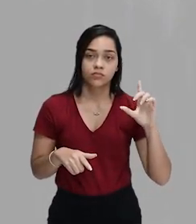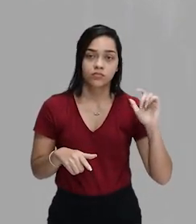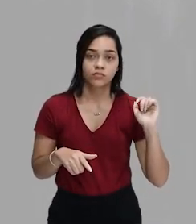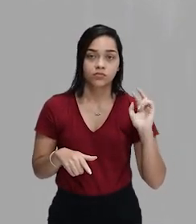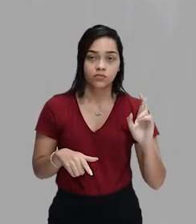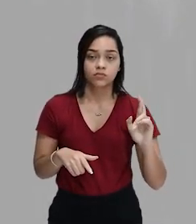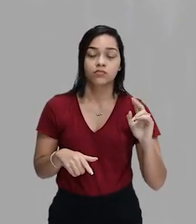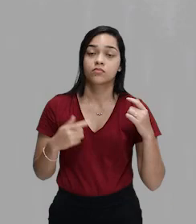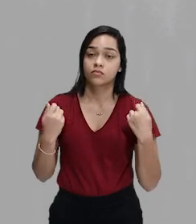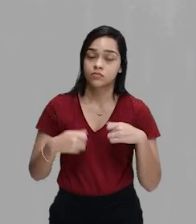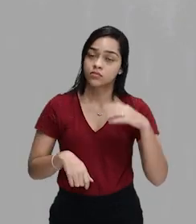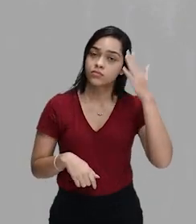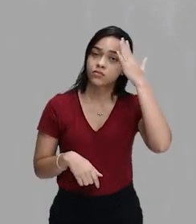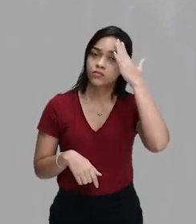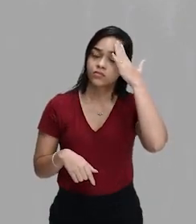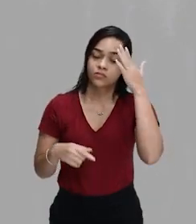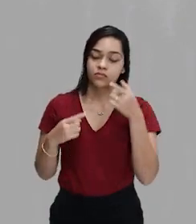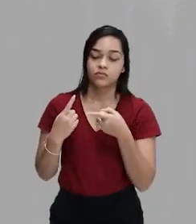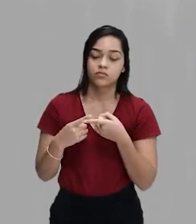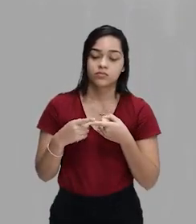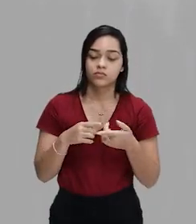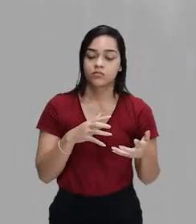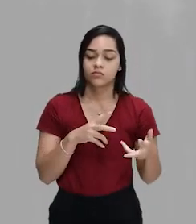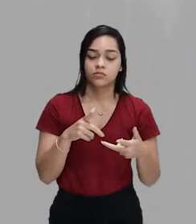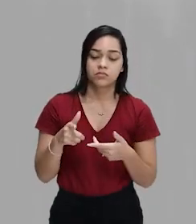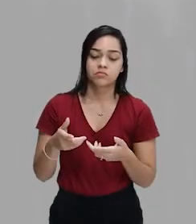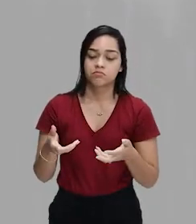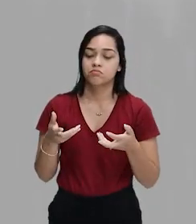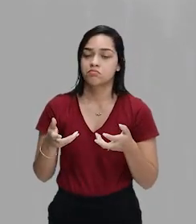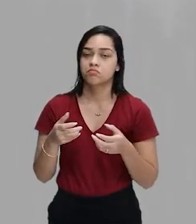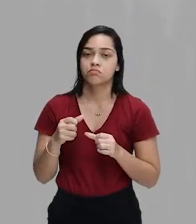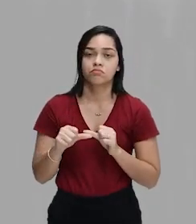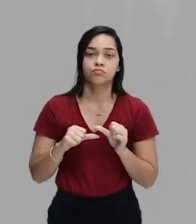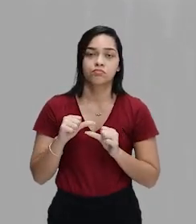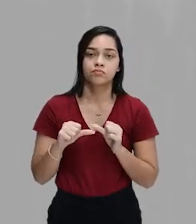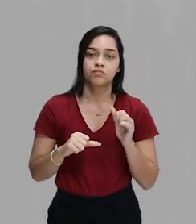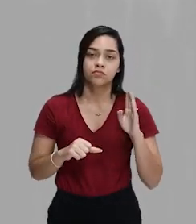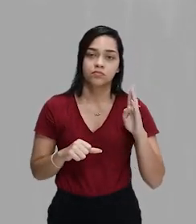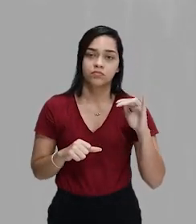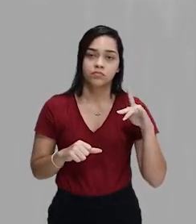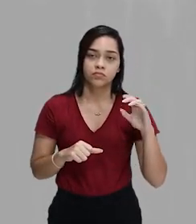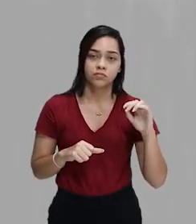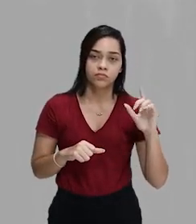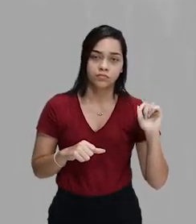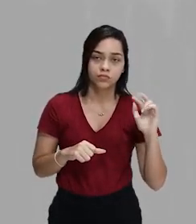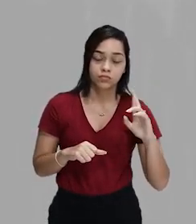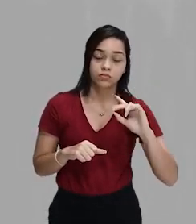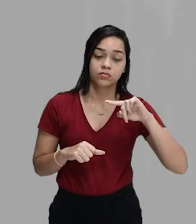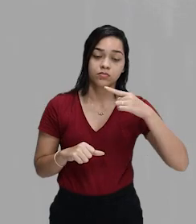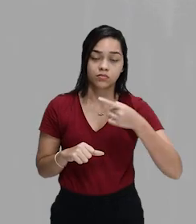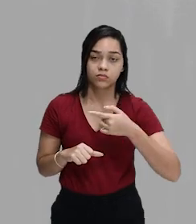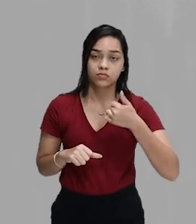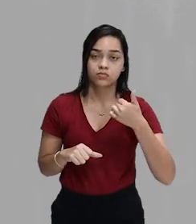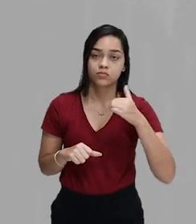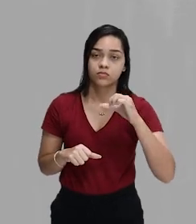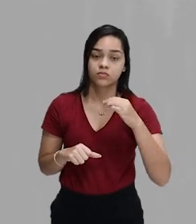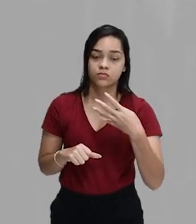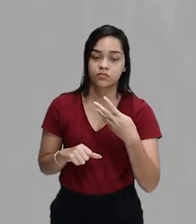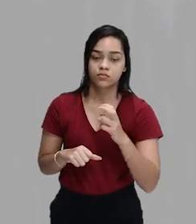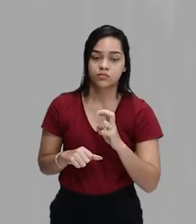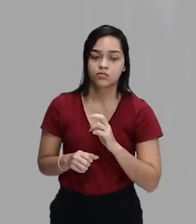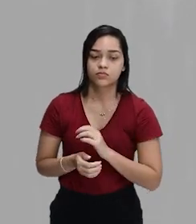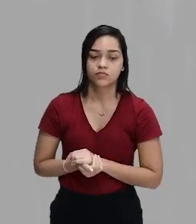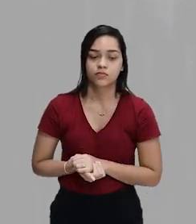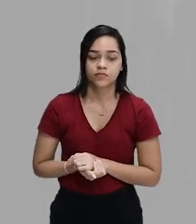bipolaridade. Por que esse mundo se torna bipolar no pós-45, no pós-Segunda Guerra Mundial? Então, vamos